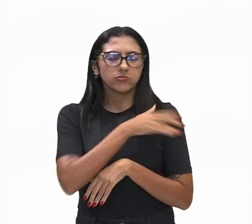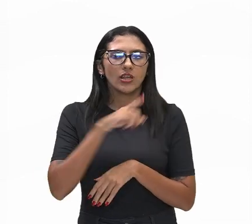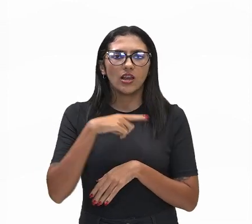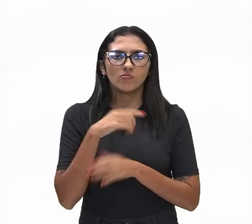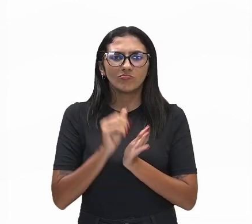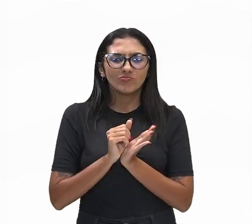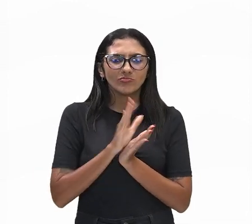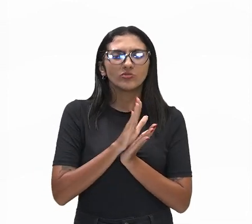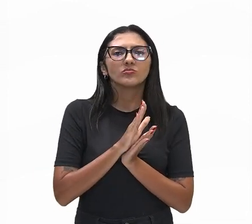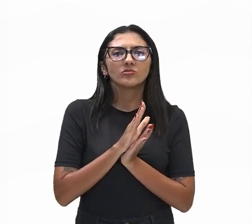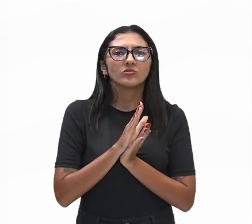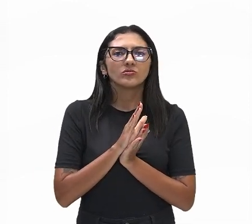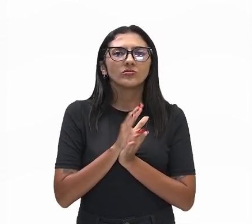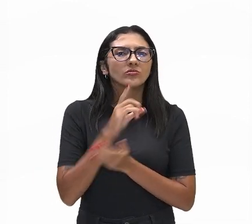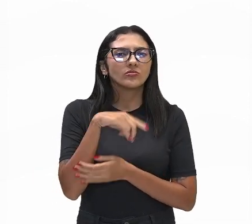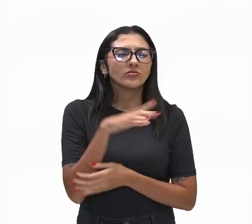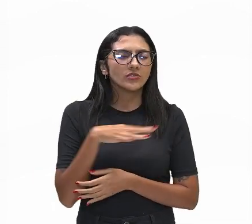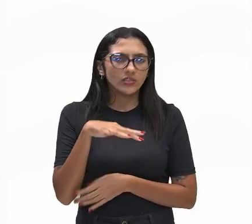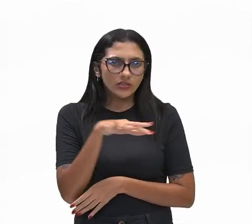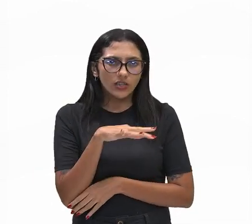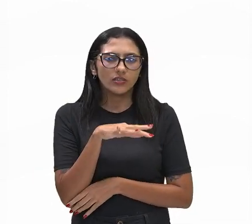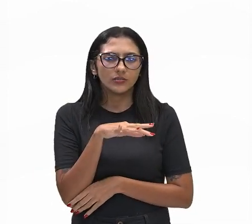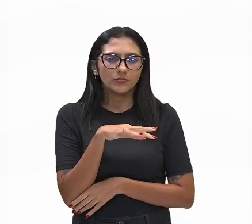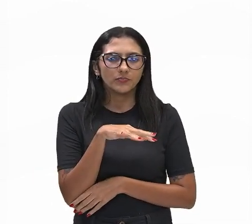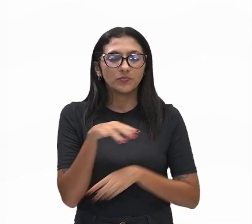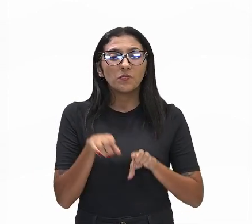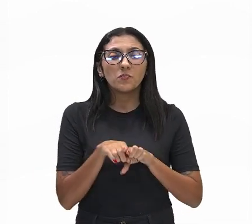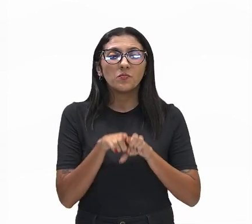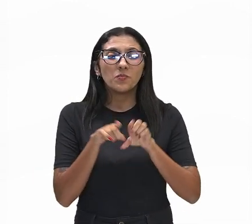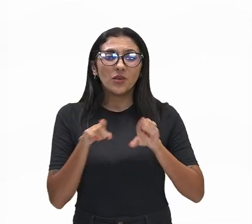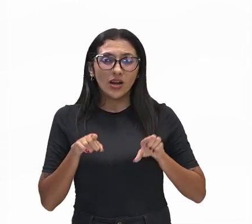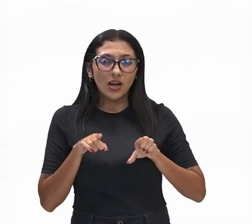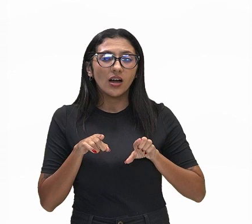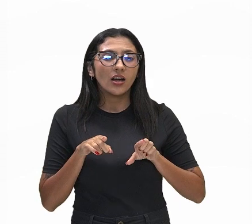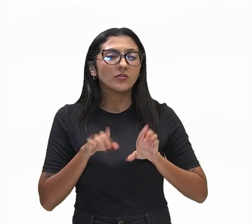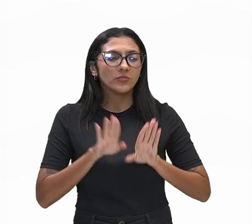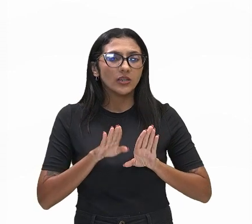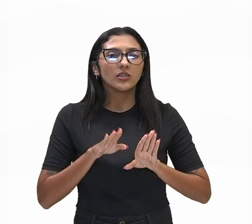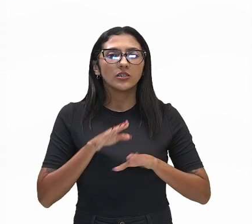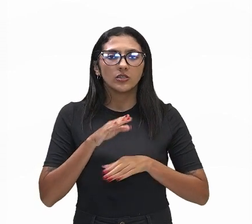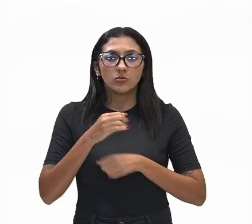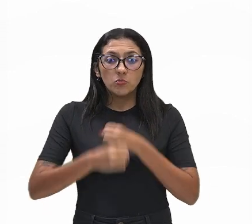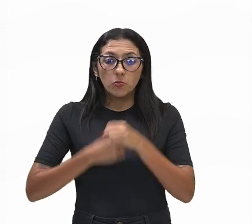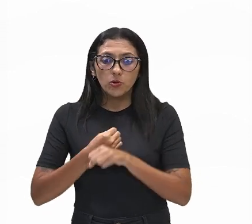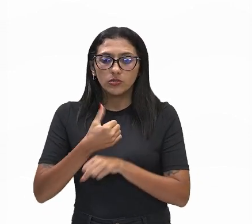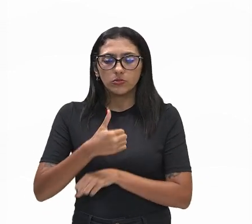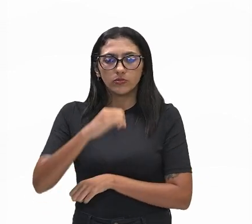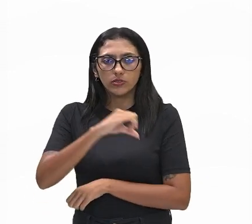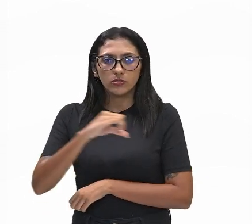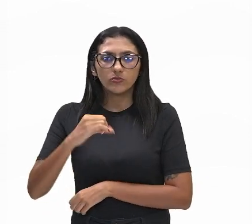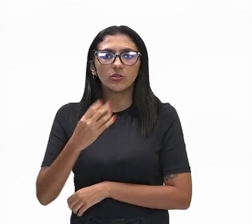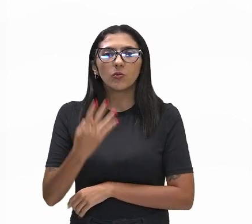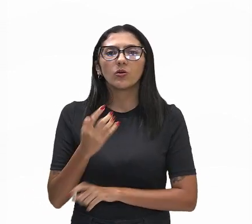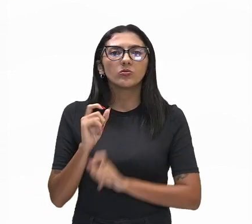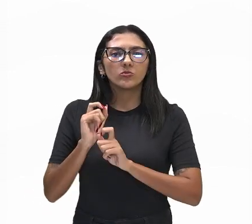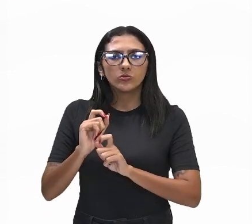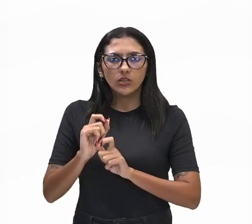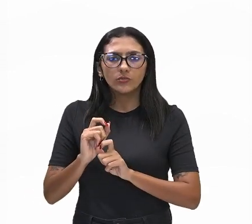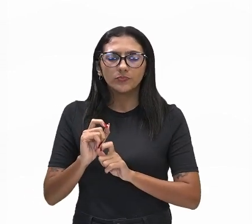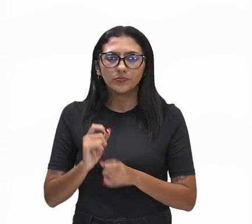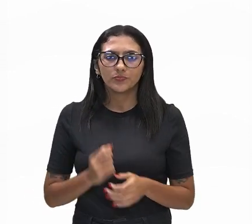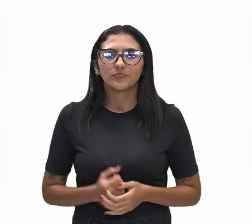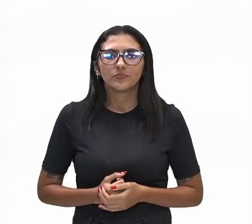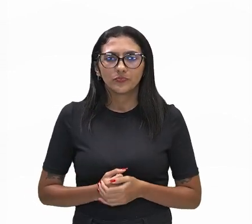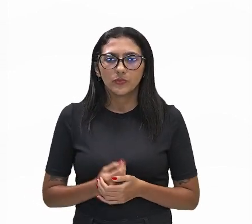desse território aí, ok? Porém, em 1994 vai ocorrer o quê? Ambos os